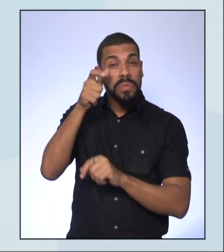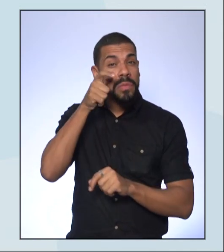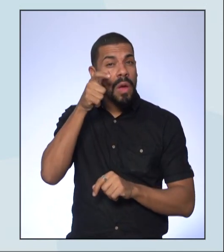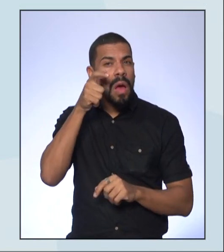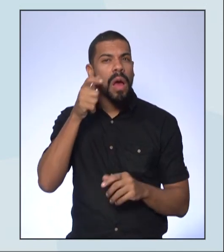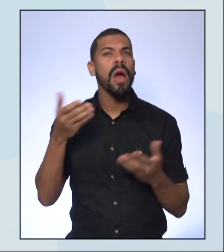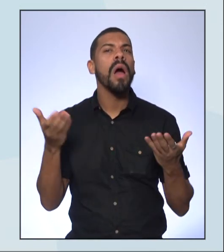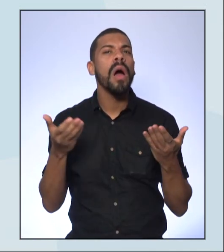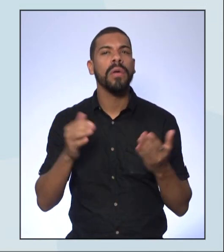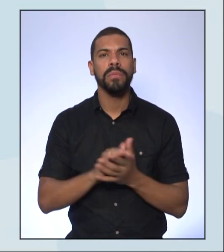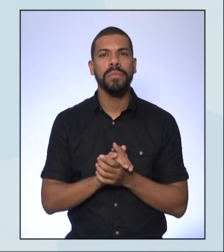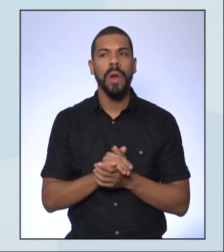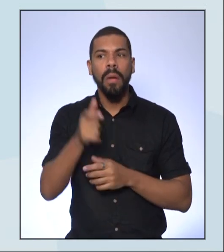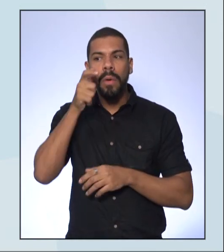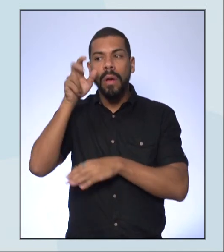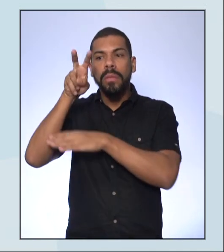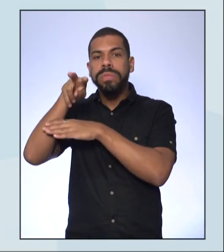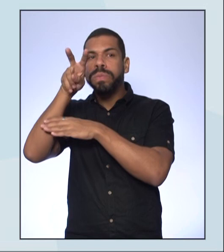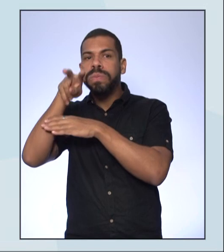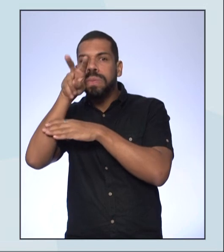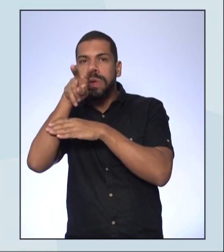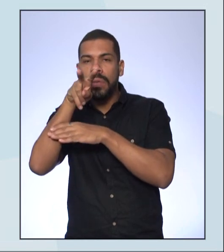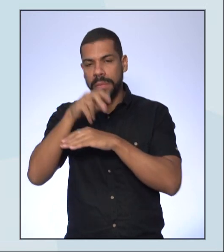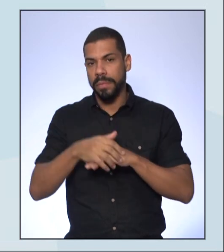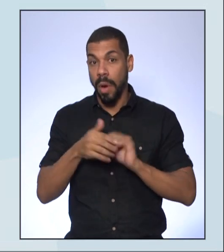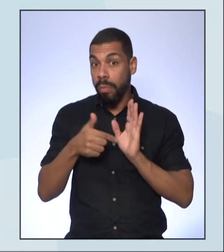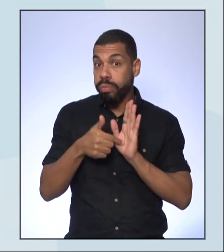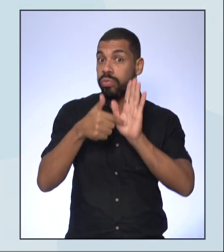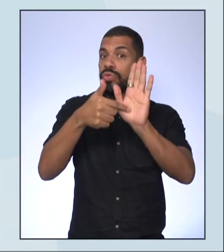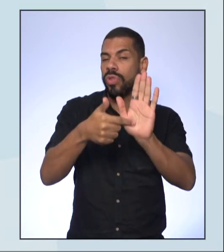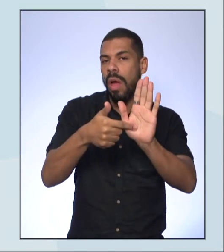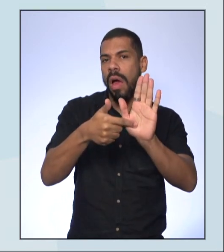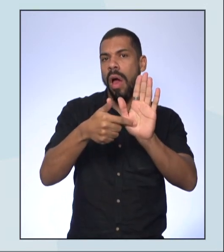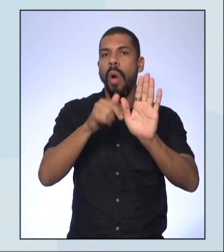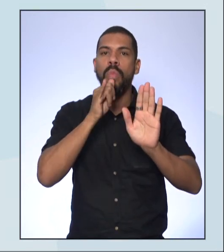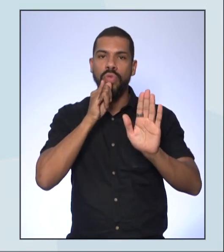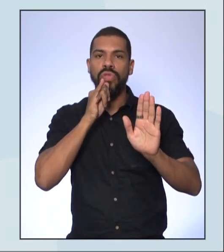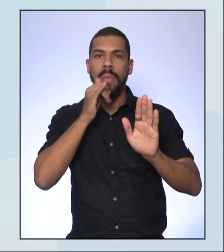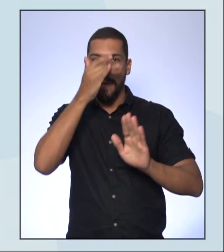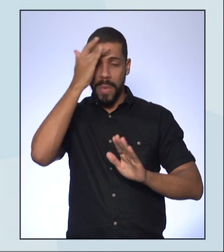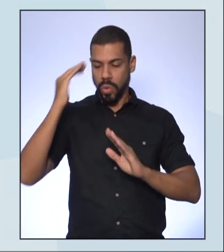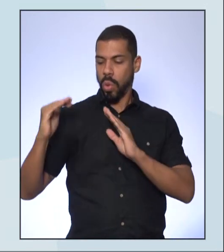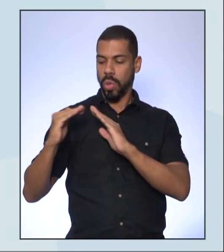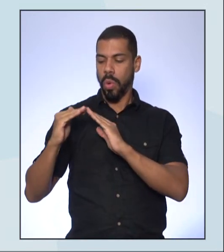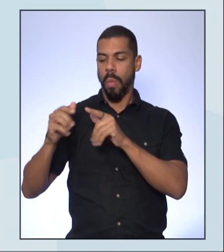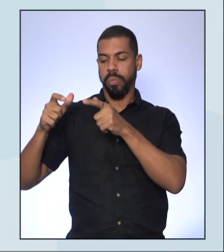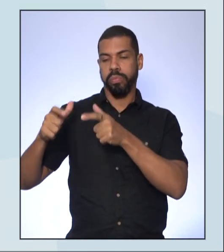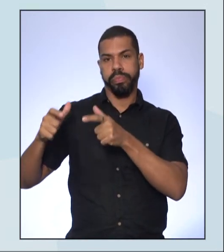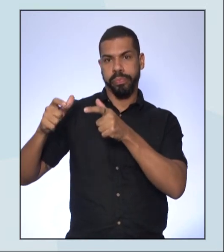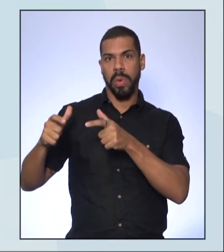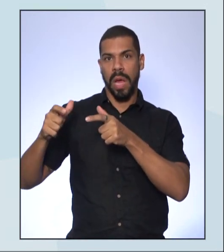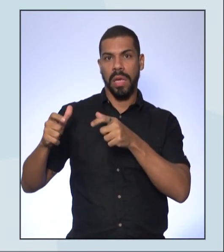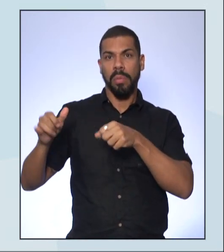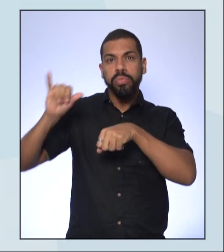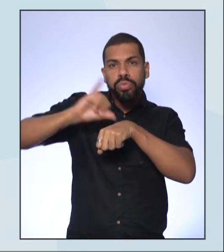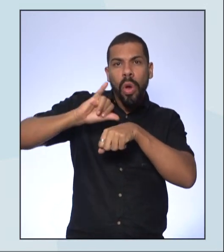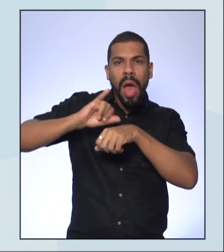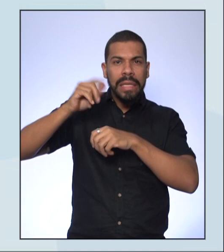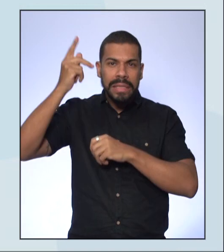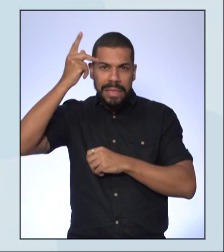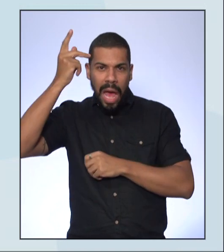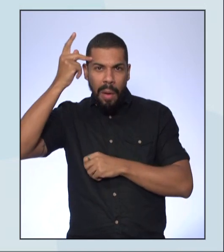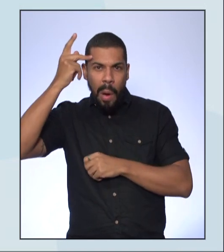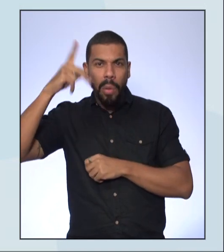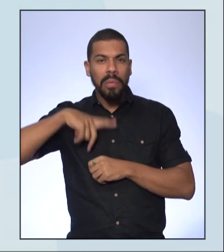na questão do monitoramento e do alerta. Então, por exemplo, quem mora aqui na região metropolitana de São Paulo, a gente tem um